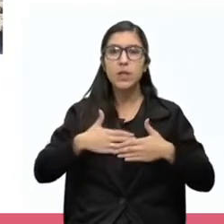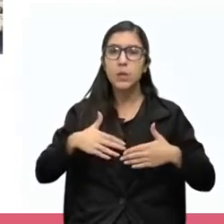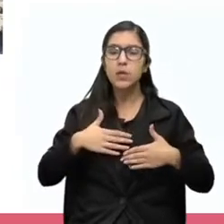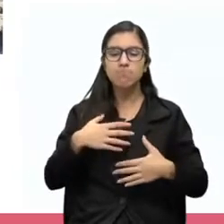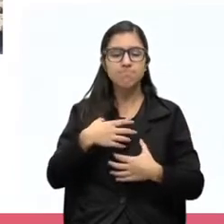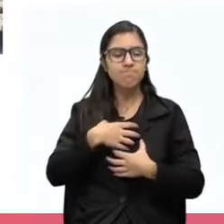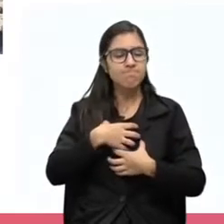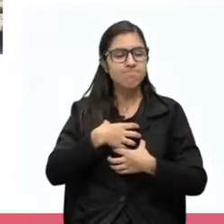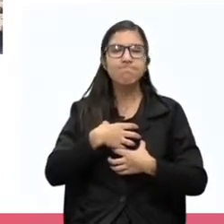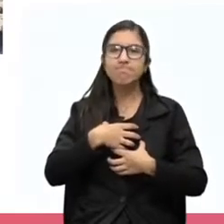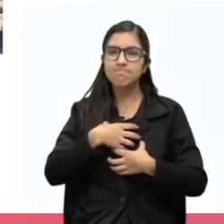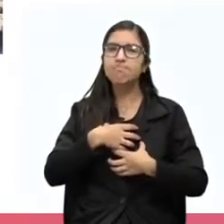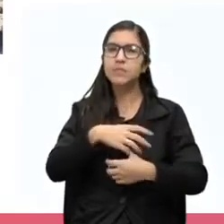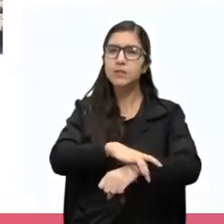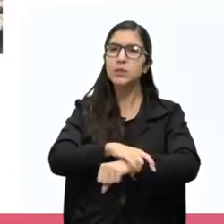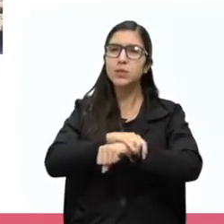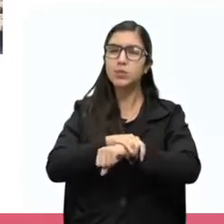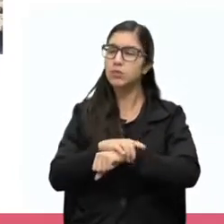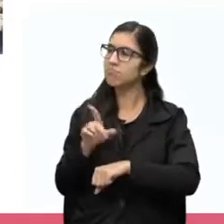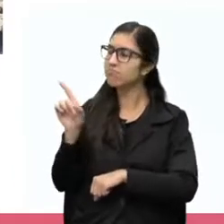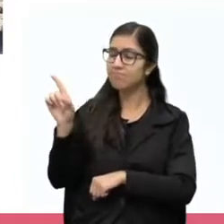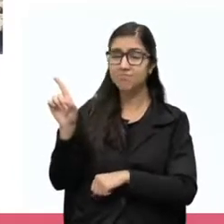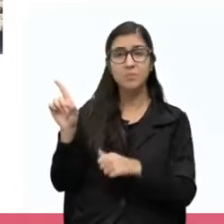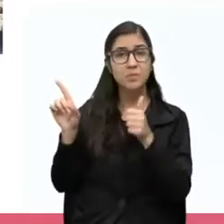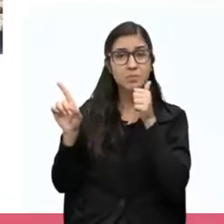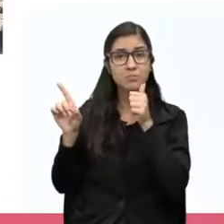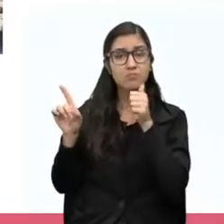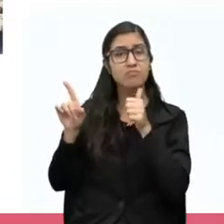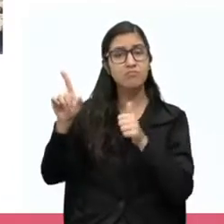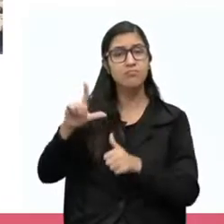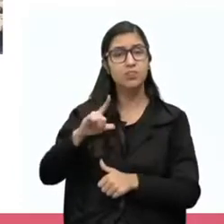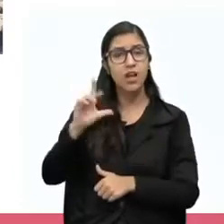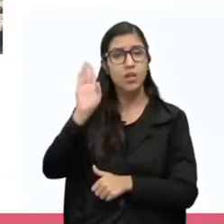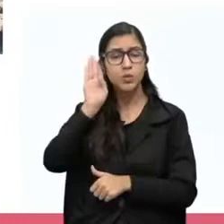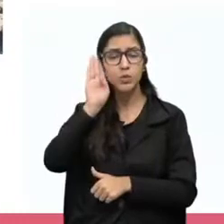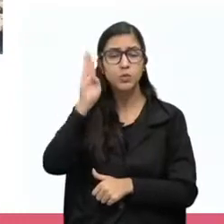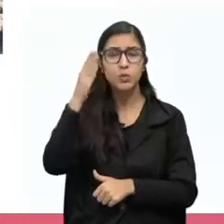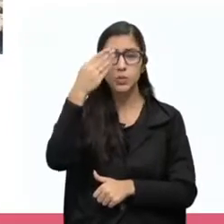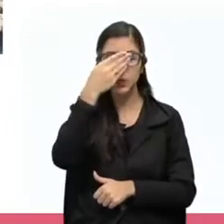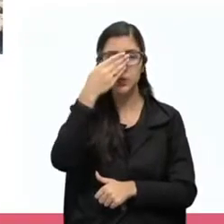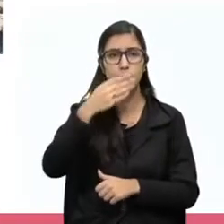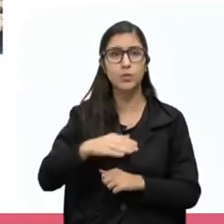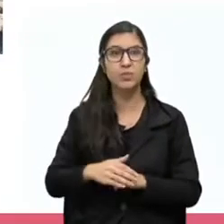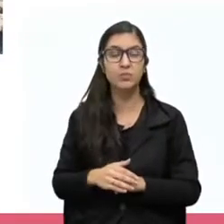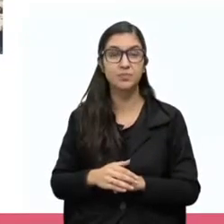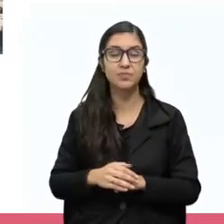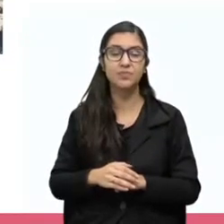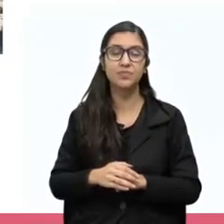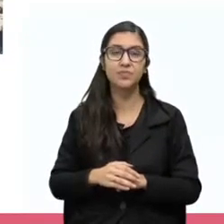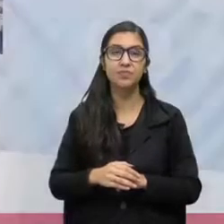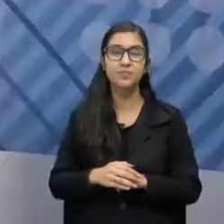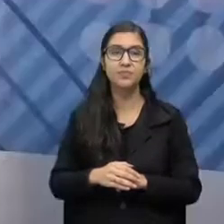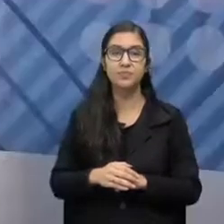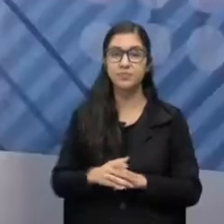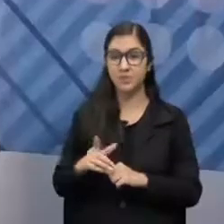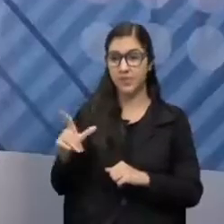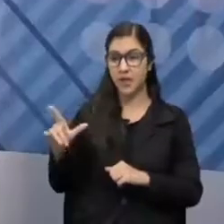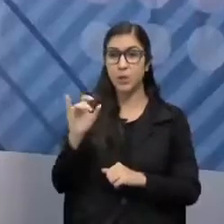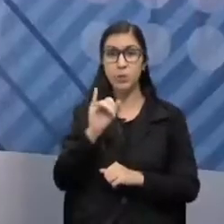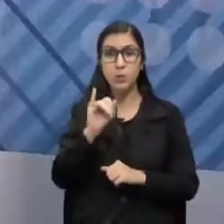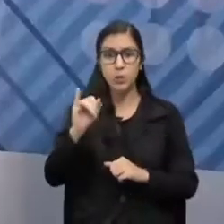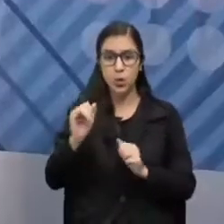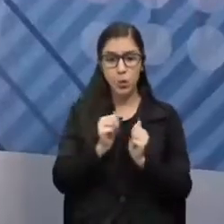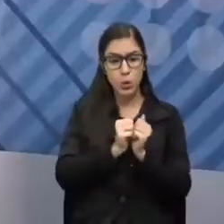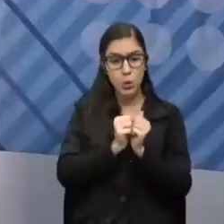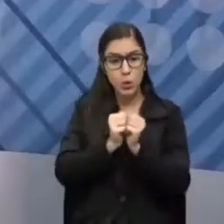sentindo segura, e é uma garota com surdo-cegueira, sendo mediada